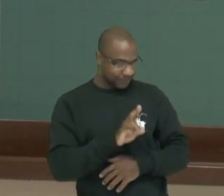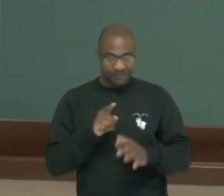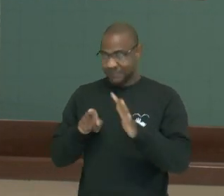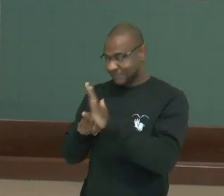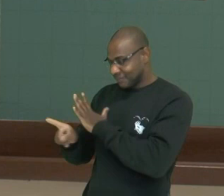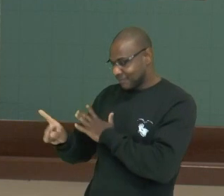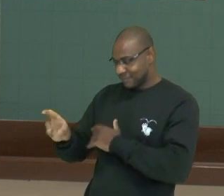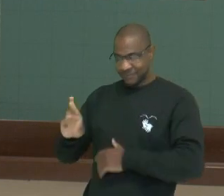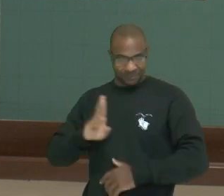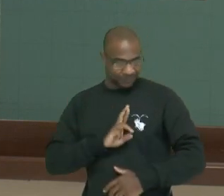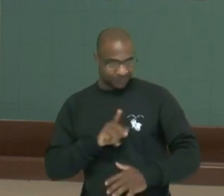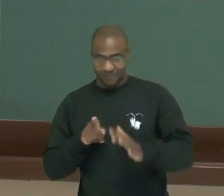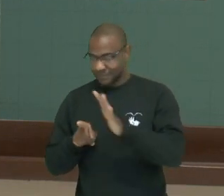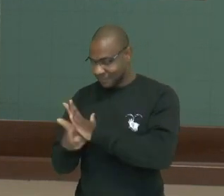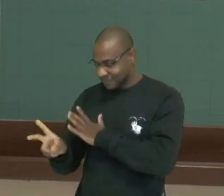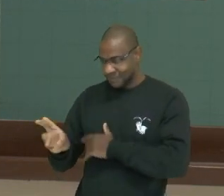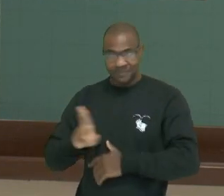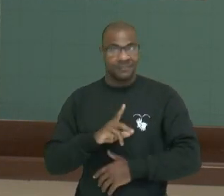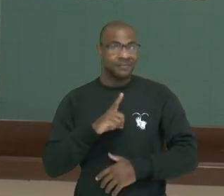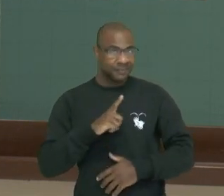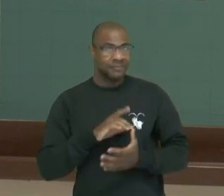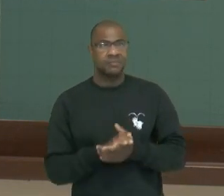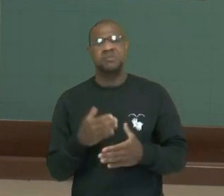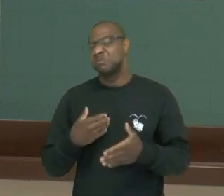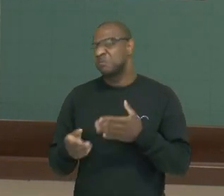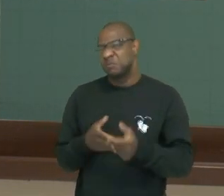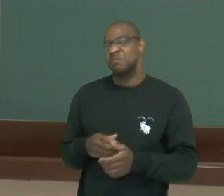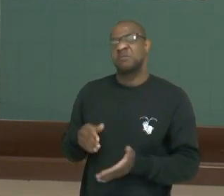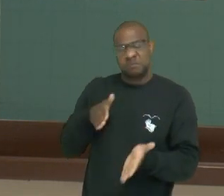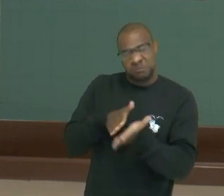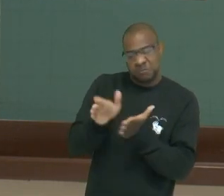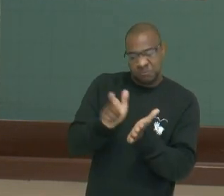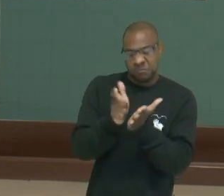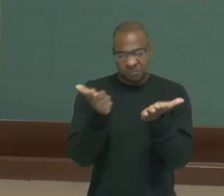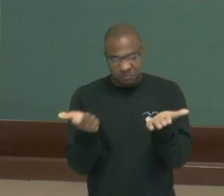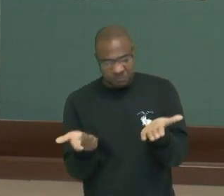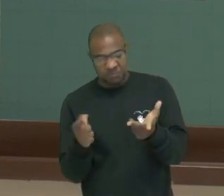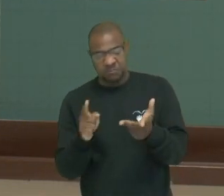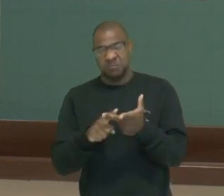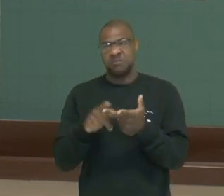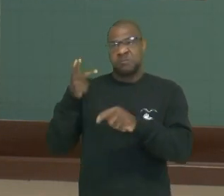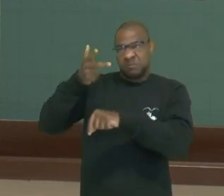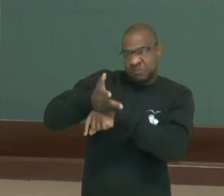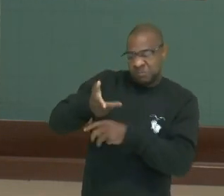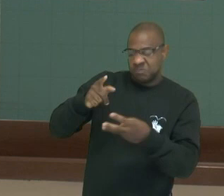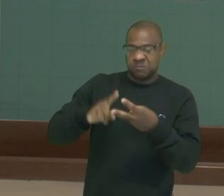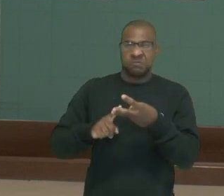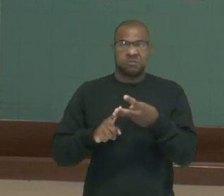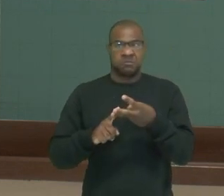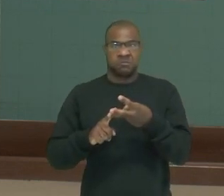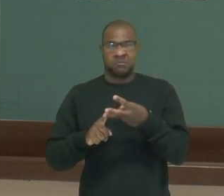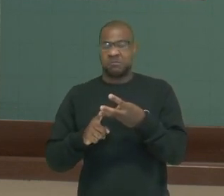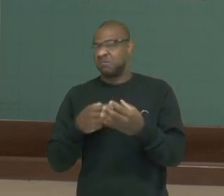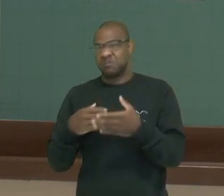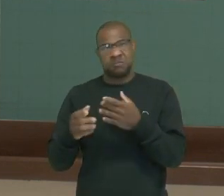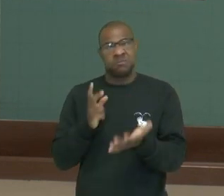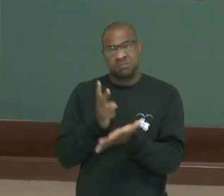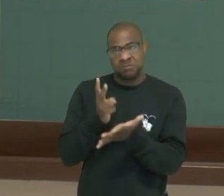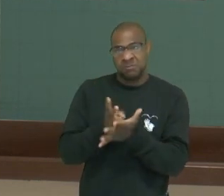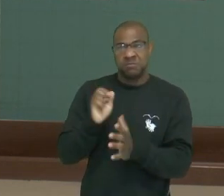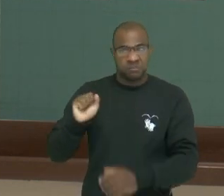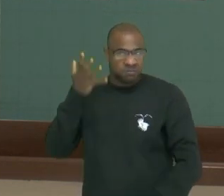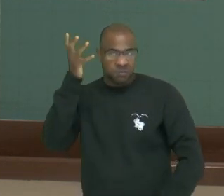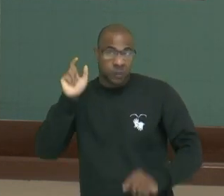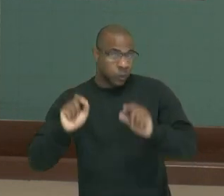Isso mesmo. Então, uma entrevista, seja ela impressa ou seja ela em vídeo, em áudio, sempre